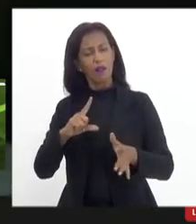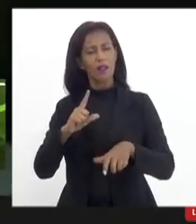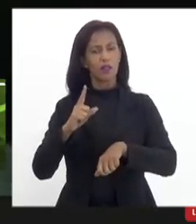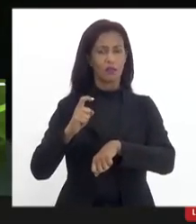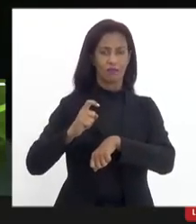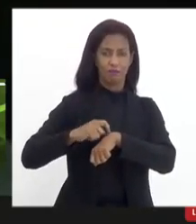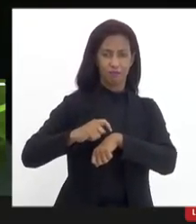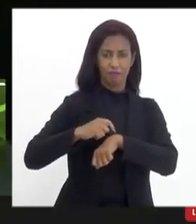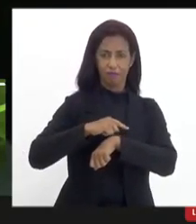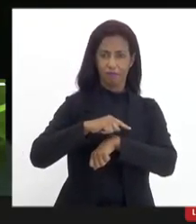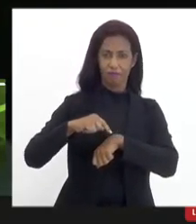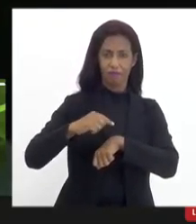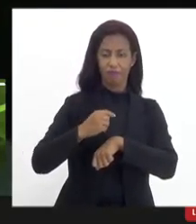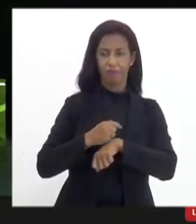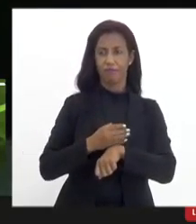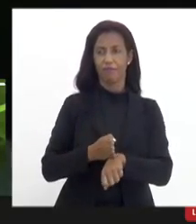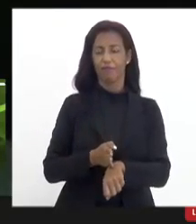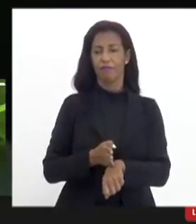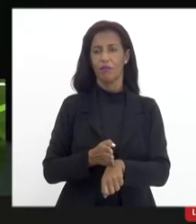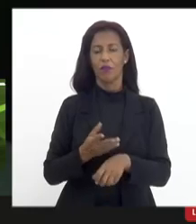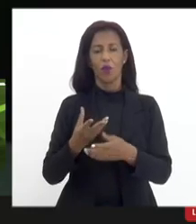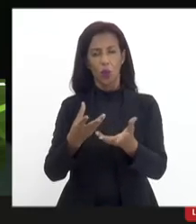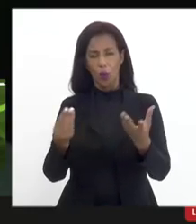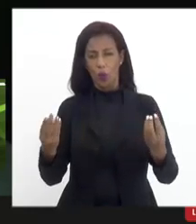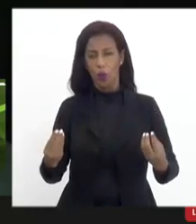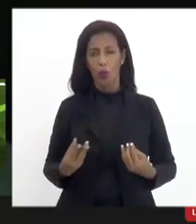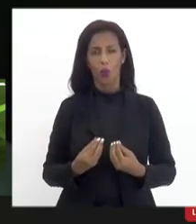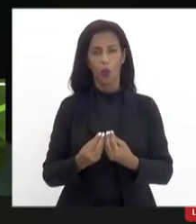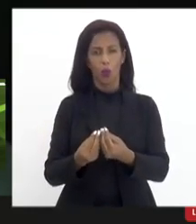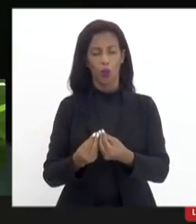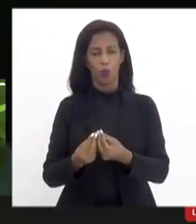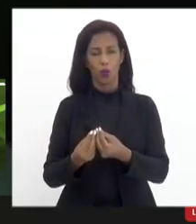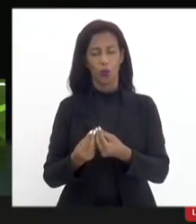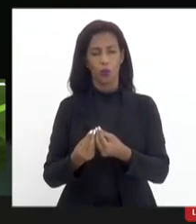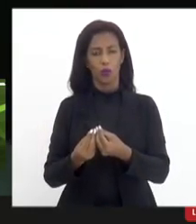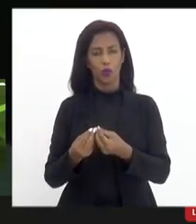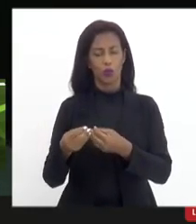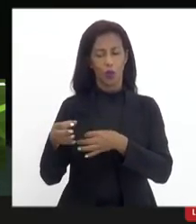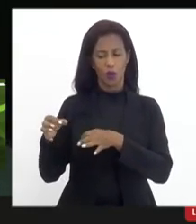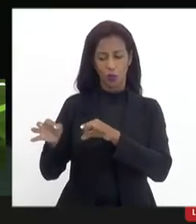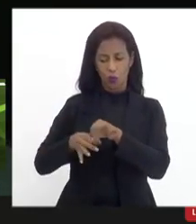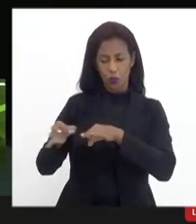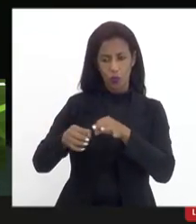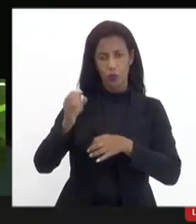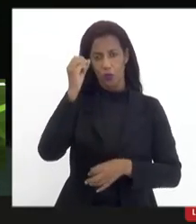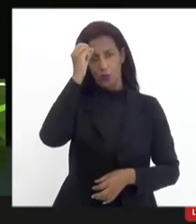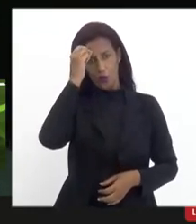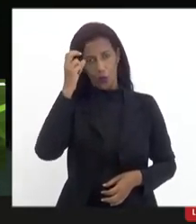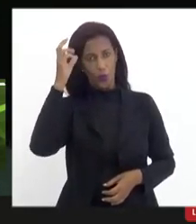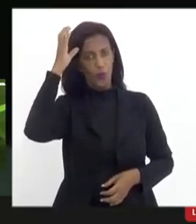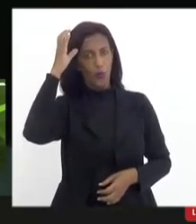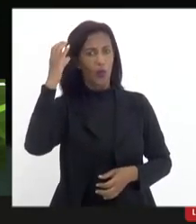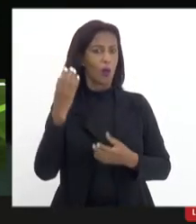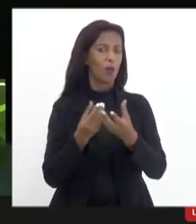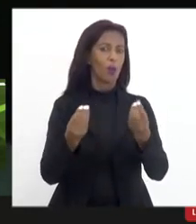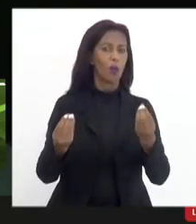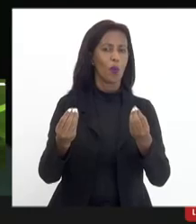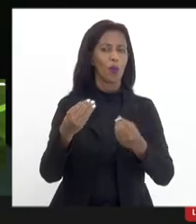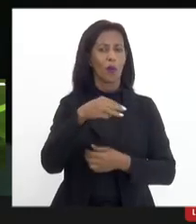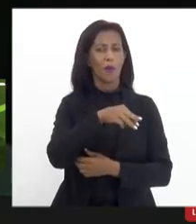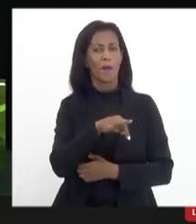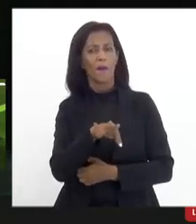momentos, muitos dos nossos fazedores de culturas, muitos dos nossos